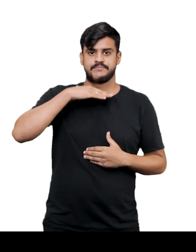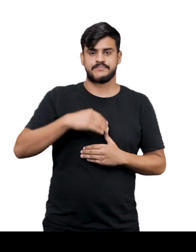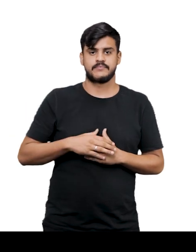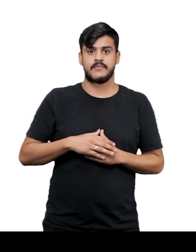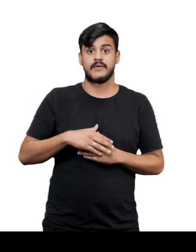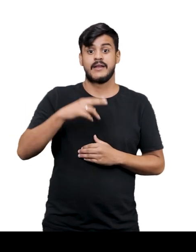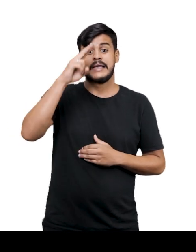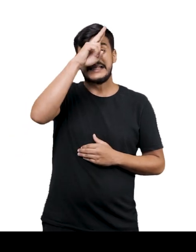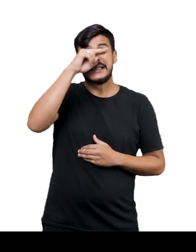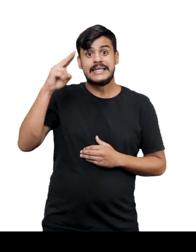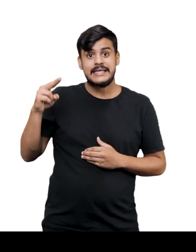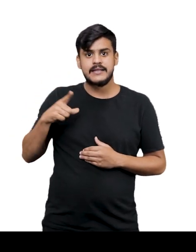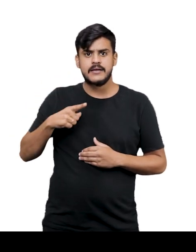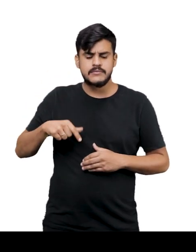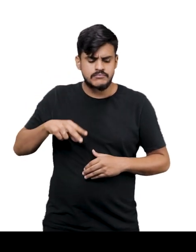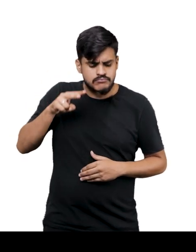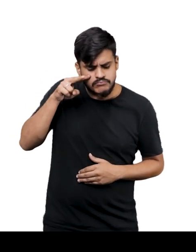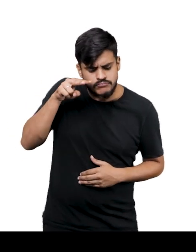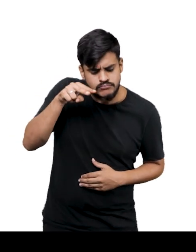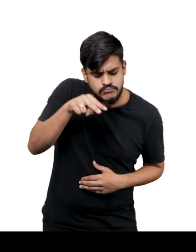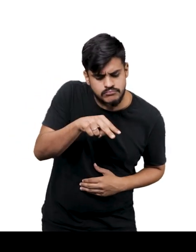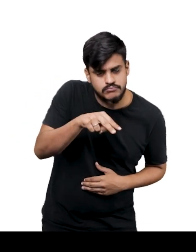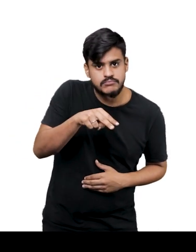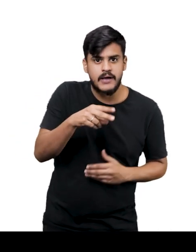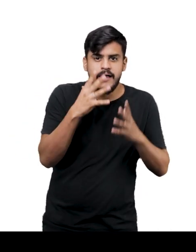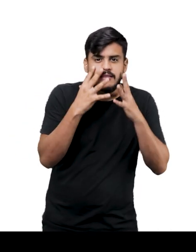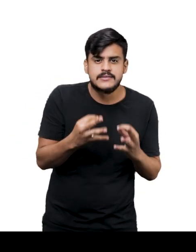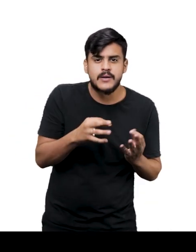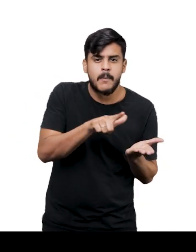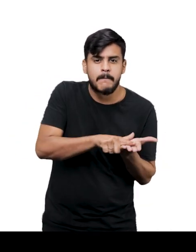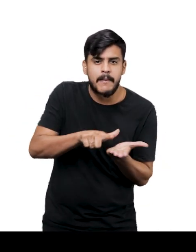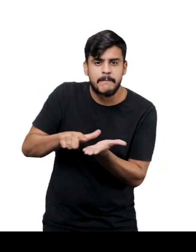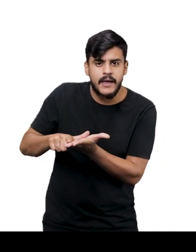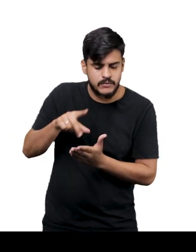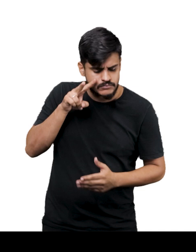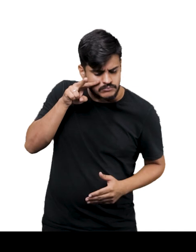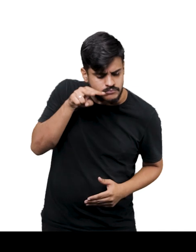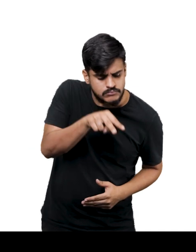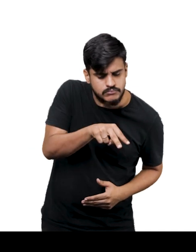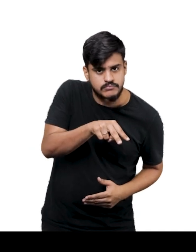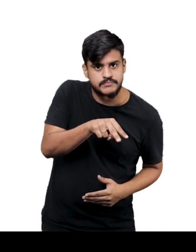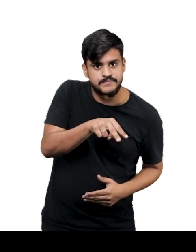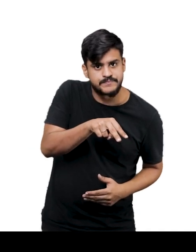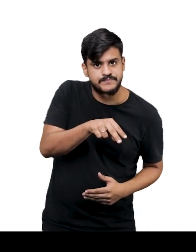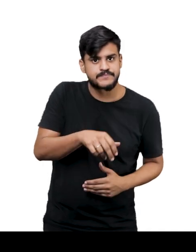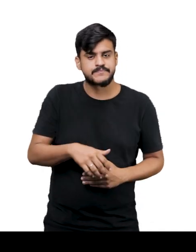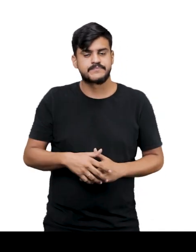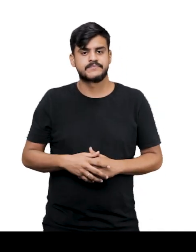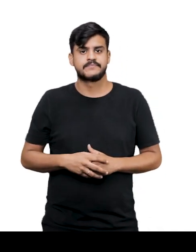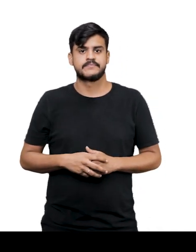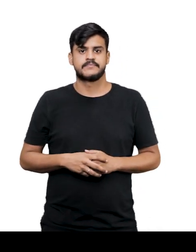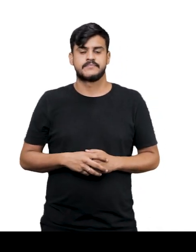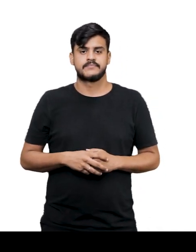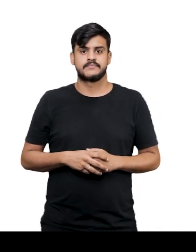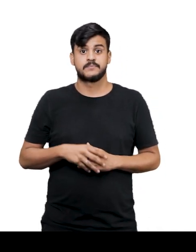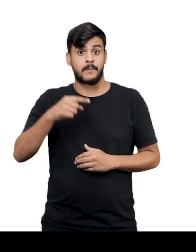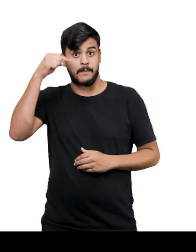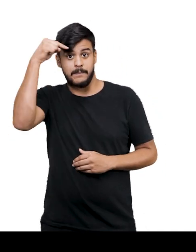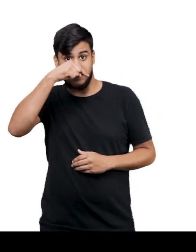alta. Lina se inclina sobre a mesa, observando atenta os papéis que estão diante de